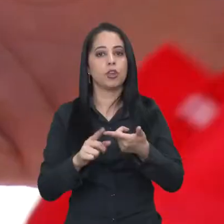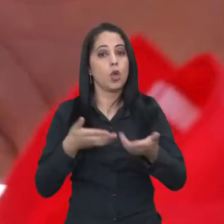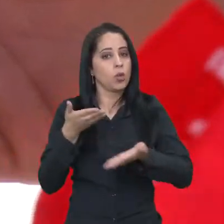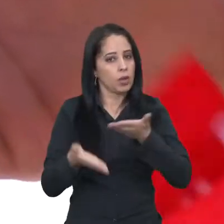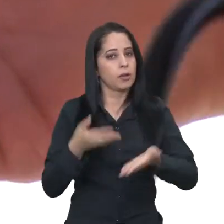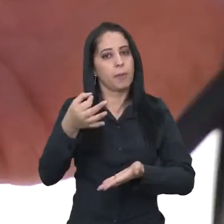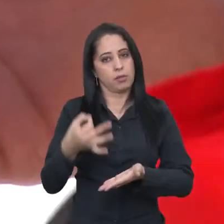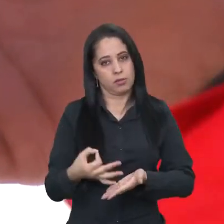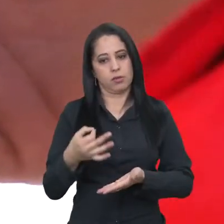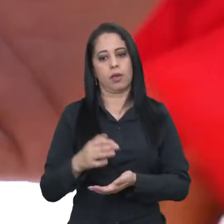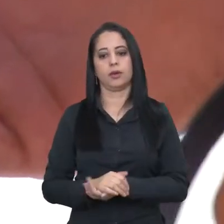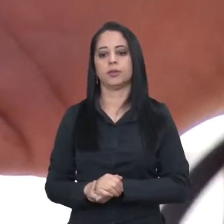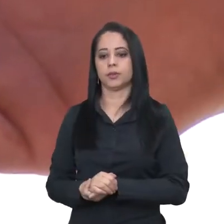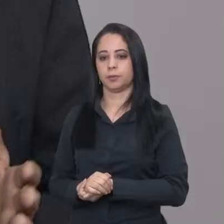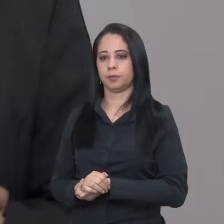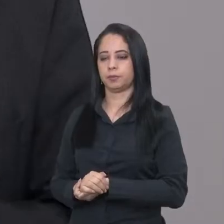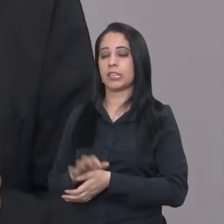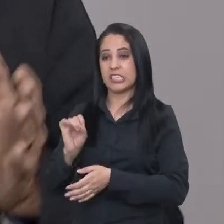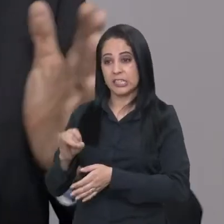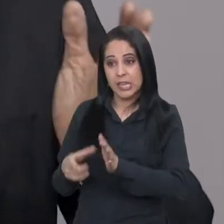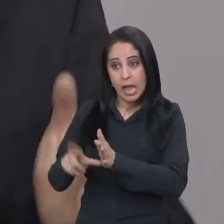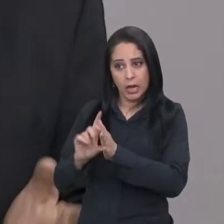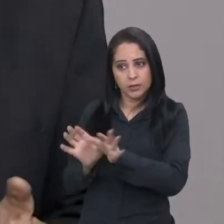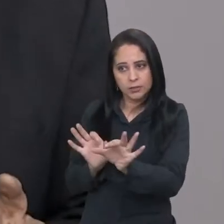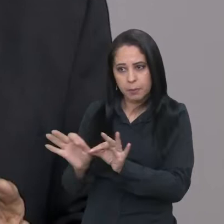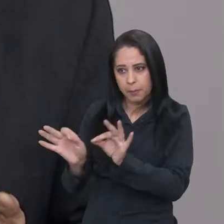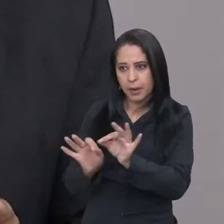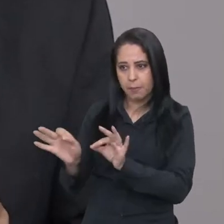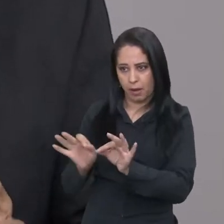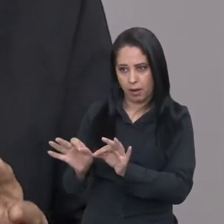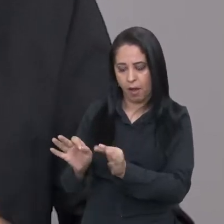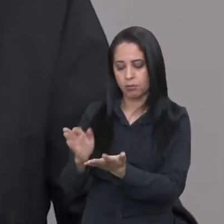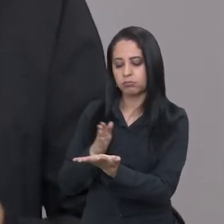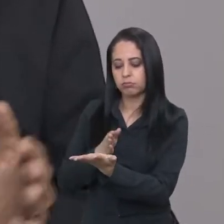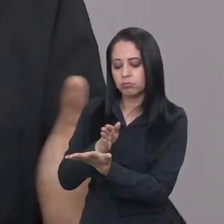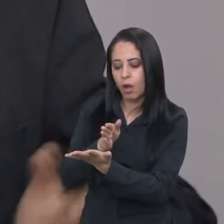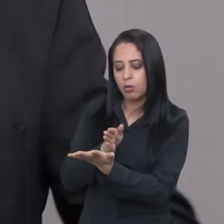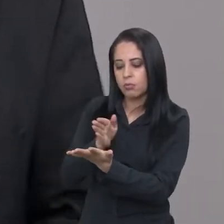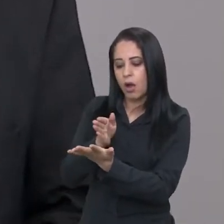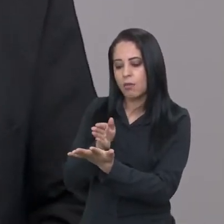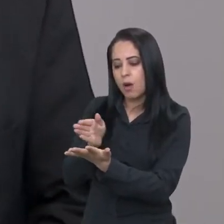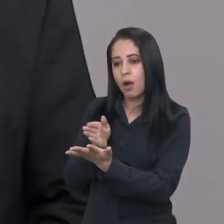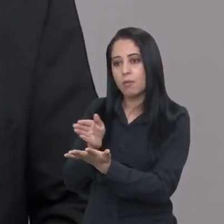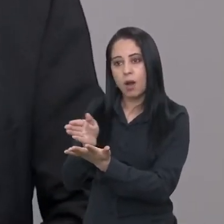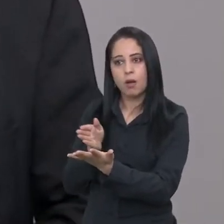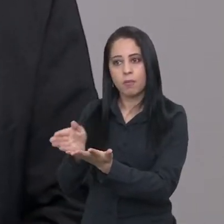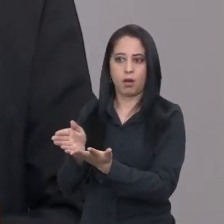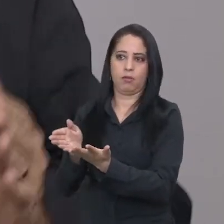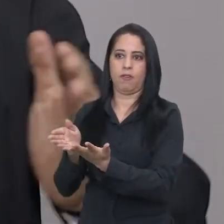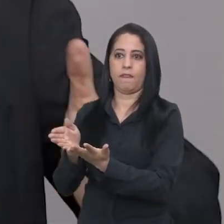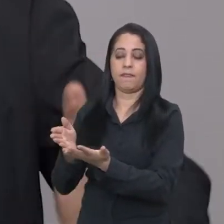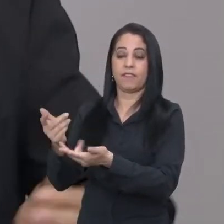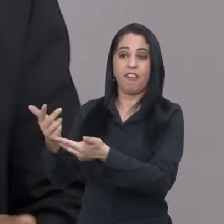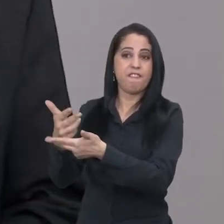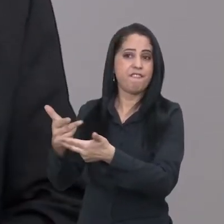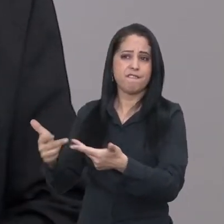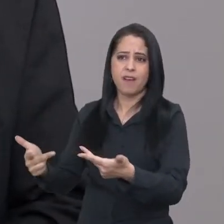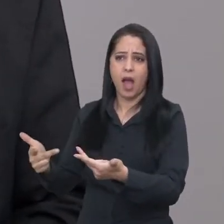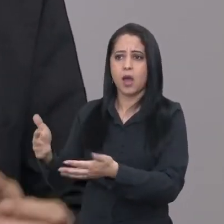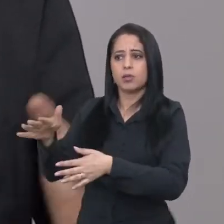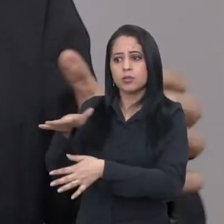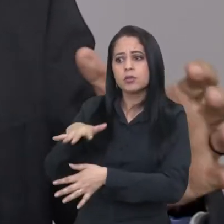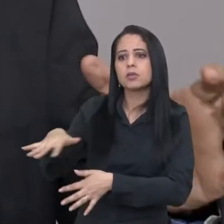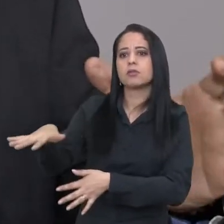e, consequentemente, ao tratamento. Dentro desse planejamento, você vai ter as várias rotas, né, os diversos